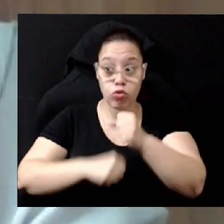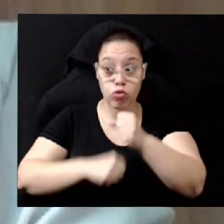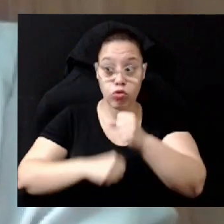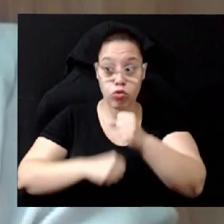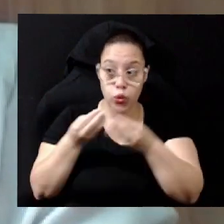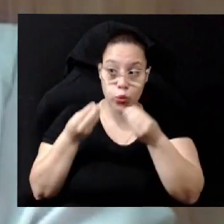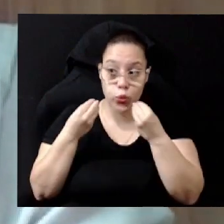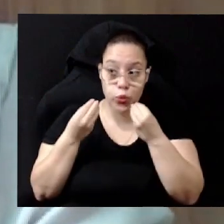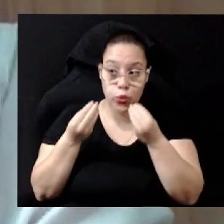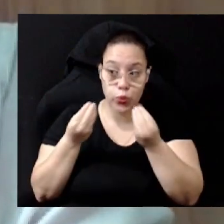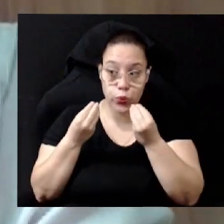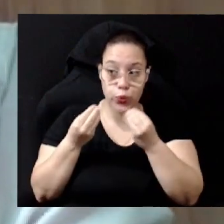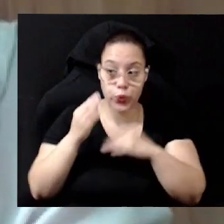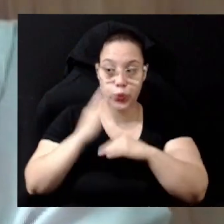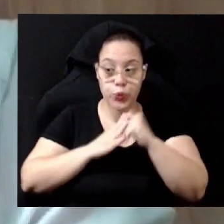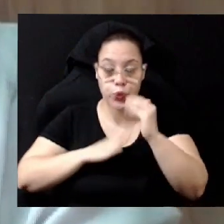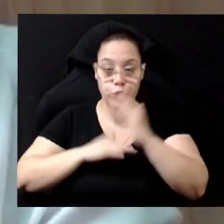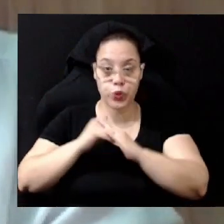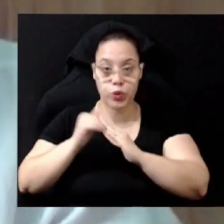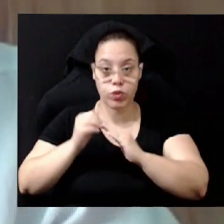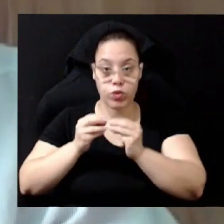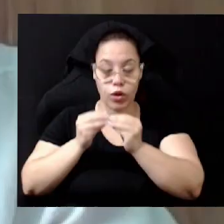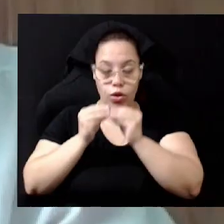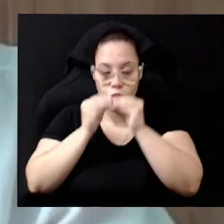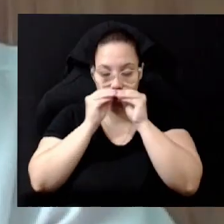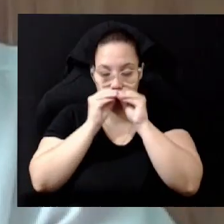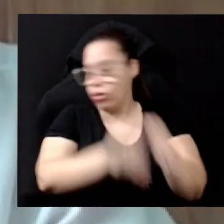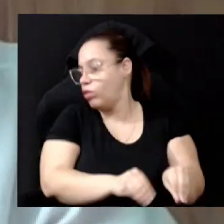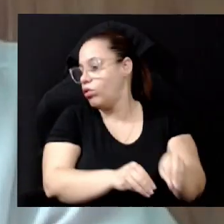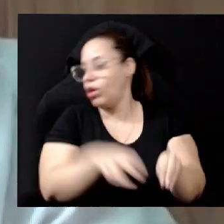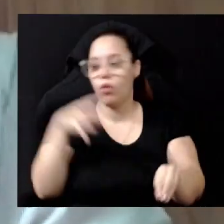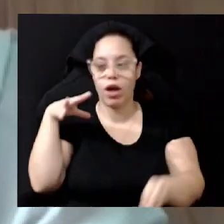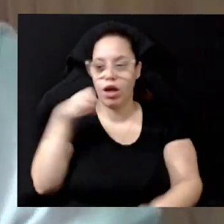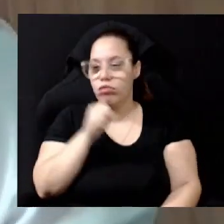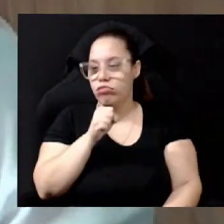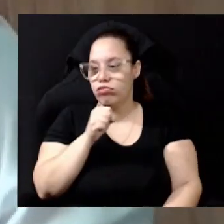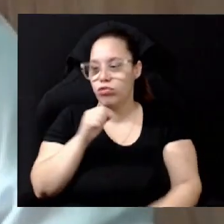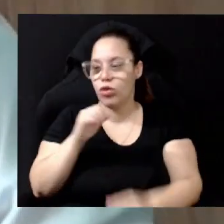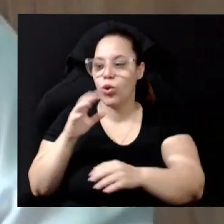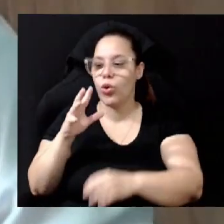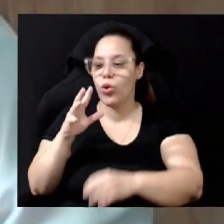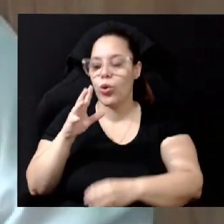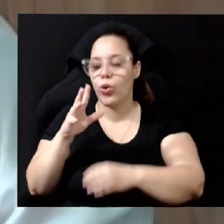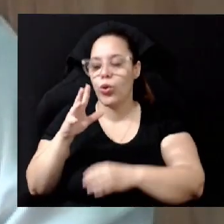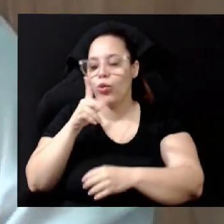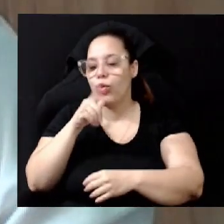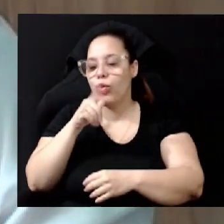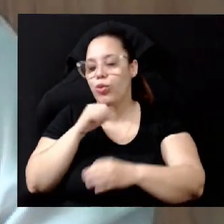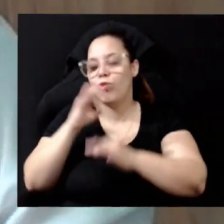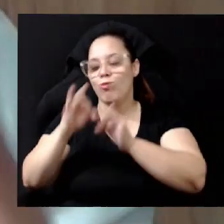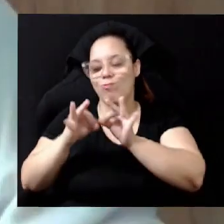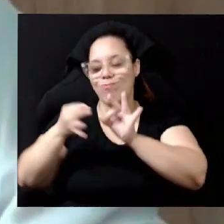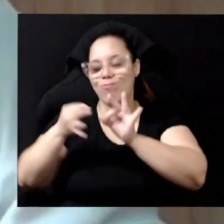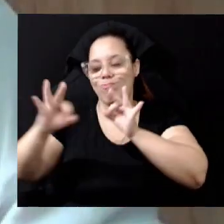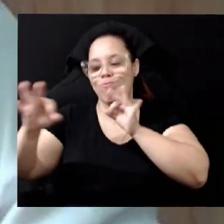como que um material pode ser tão descartável e, ao mesmo tempo, durar tanto,